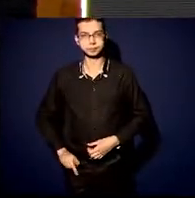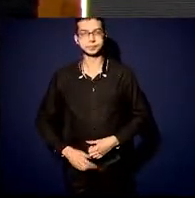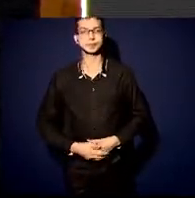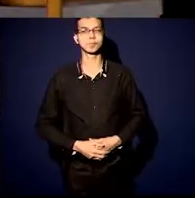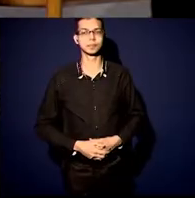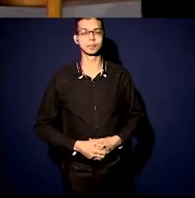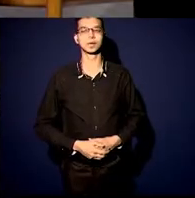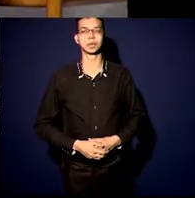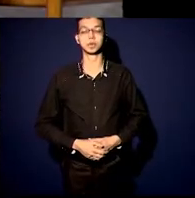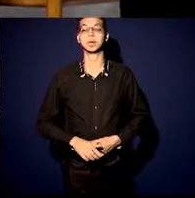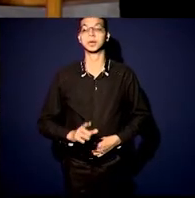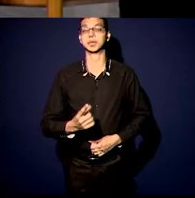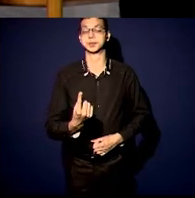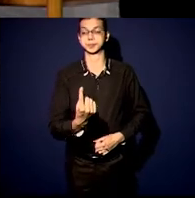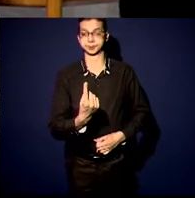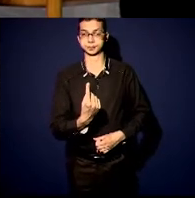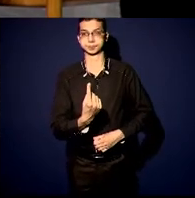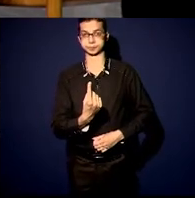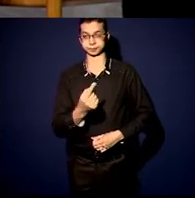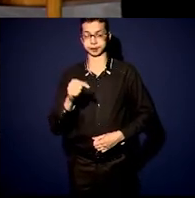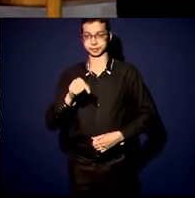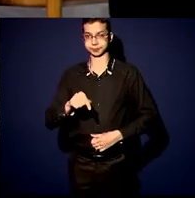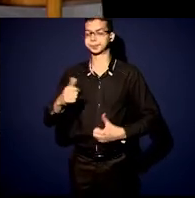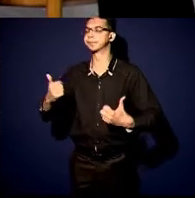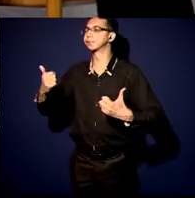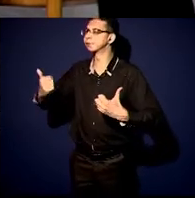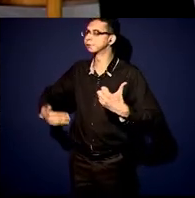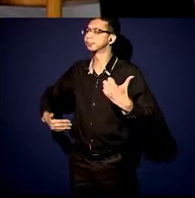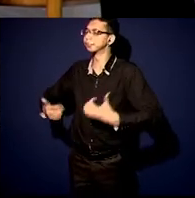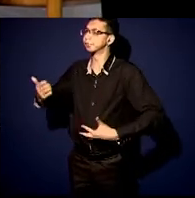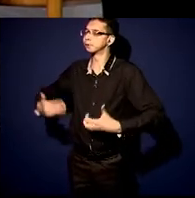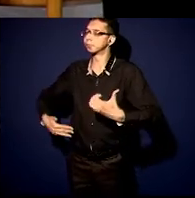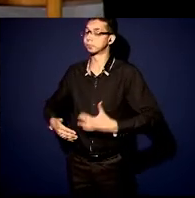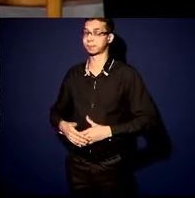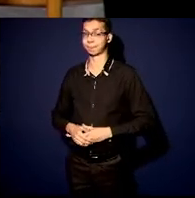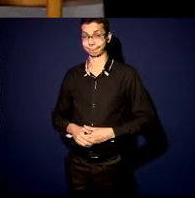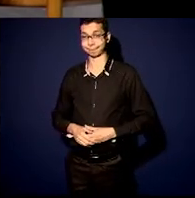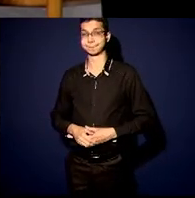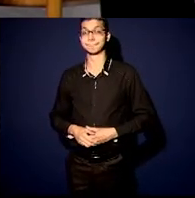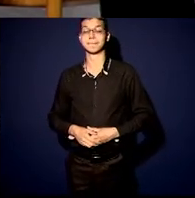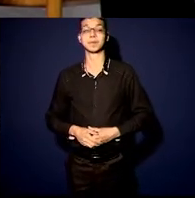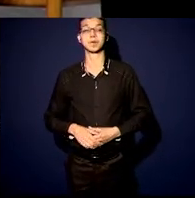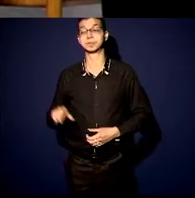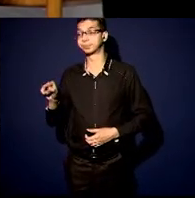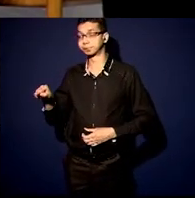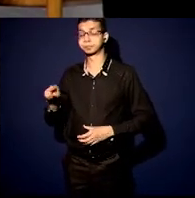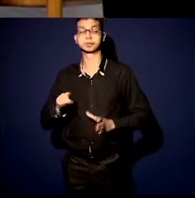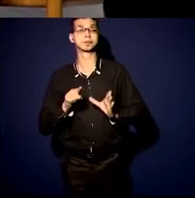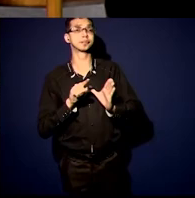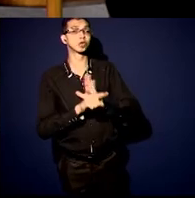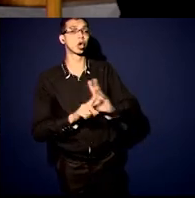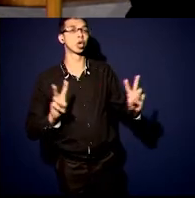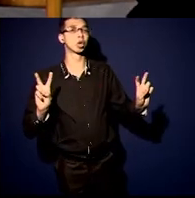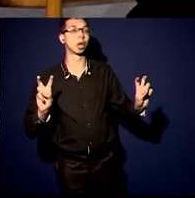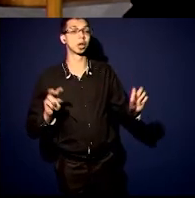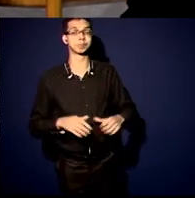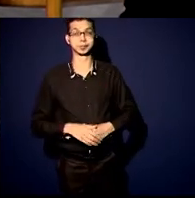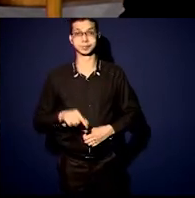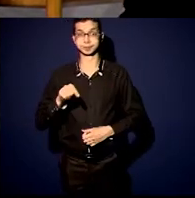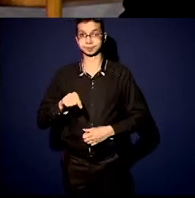terminou exposição o Jânio fez três perguntas sobre o tema exatamente daquilo que o Roberto não tinha falado